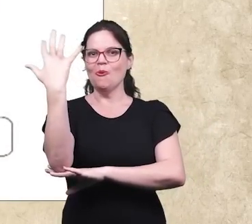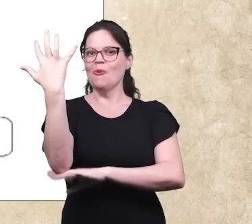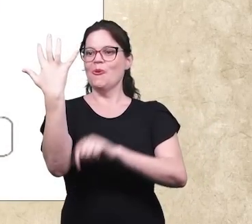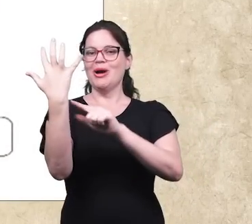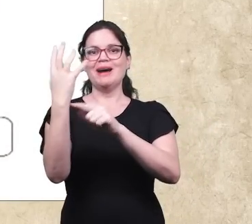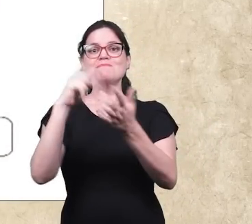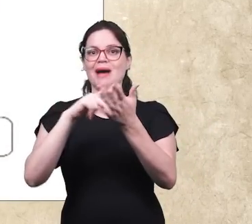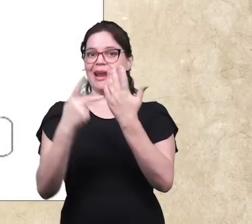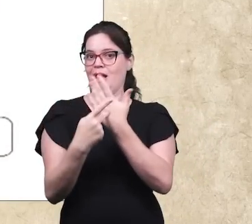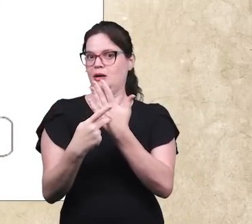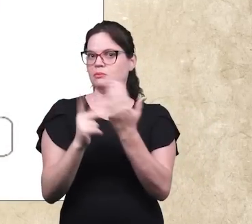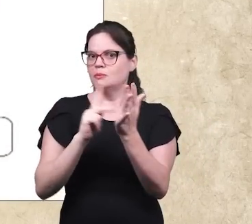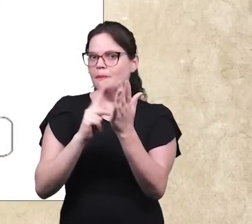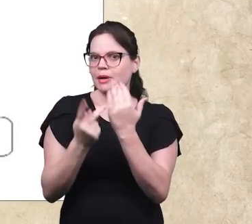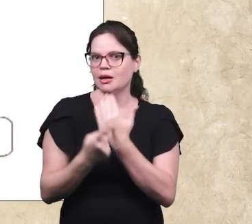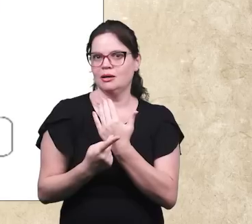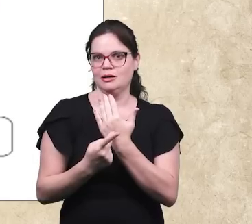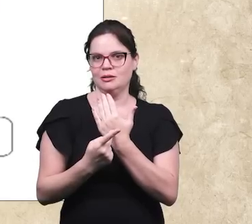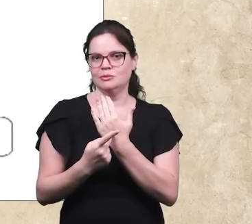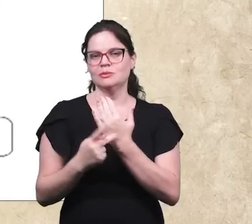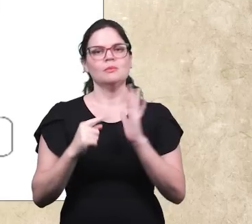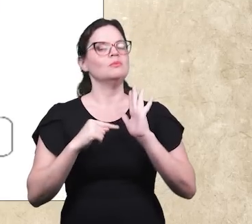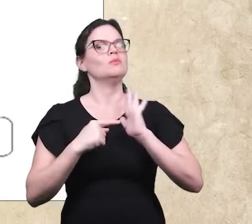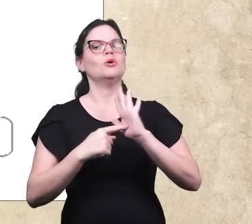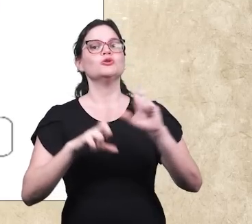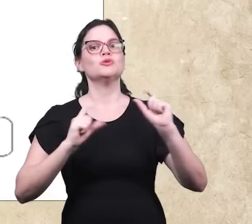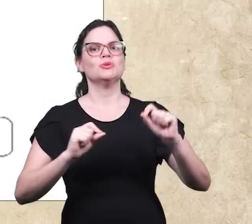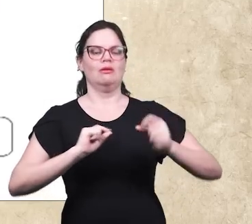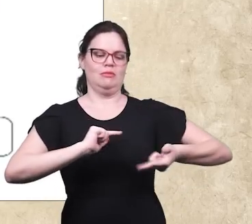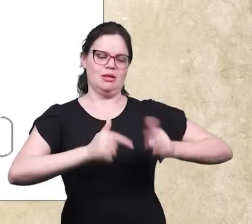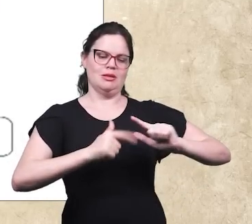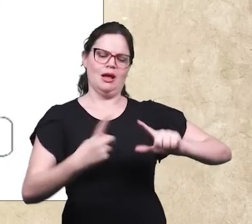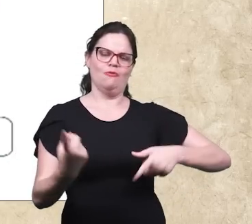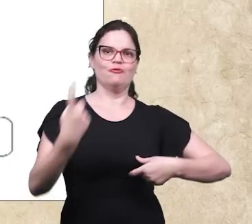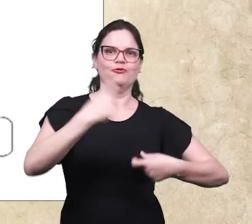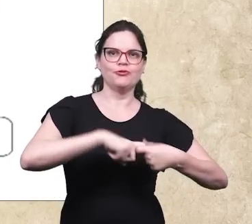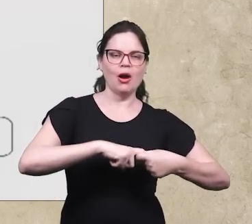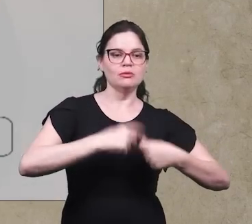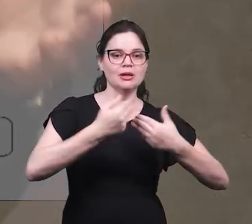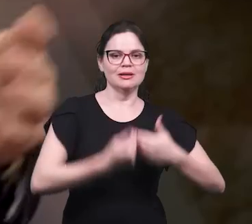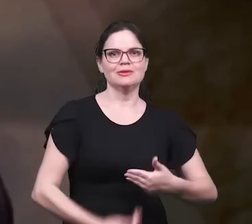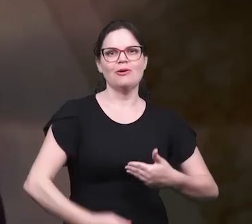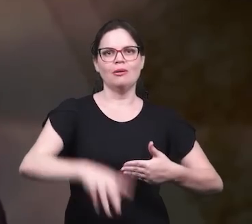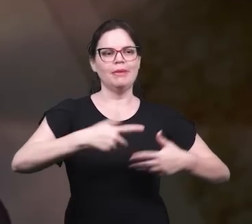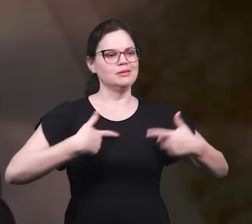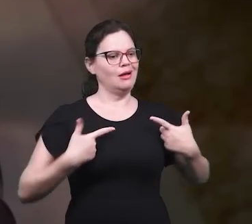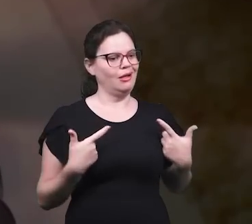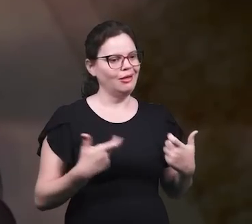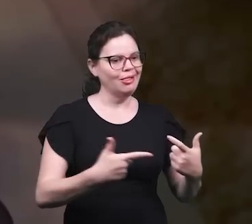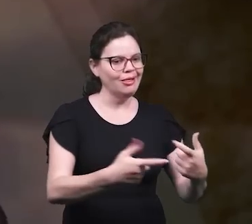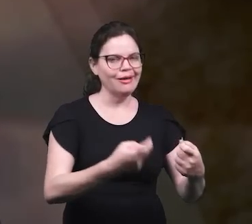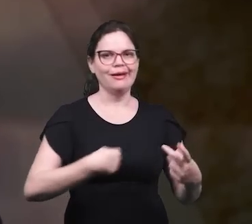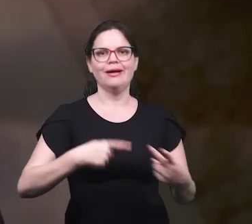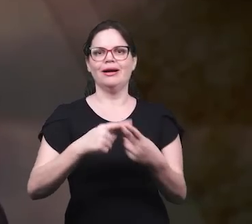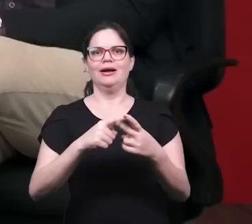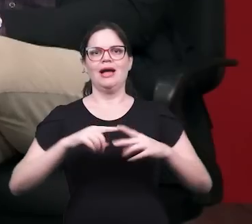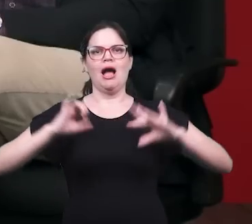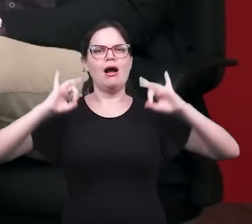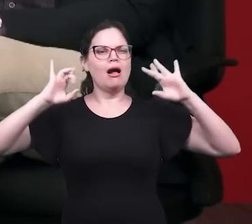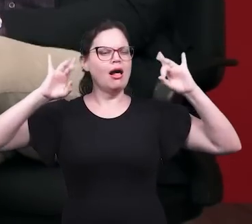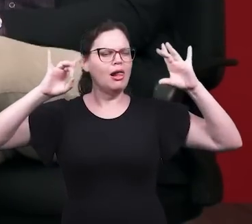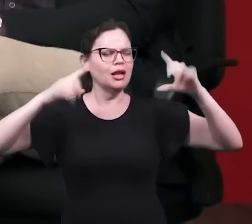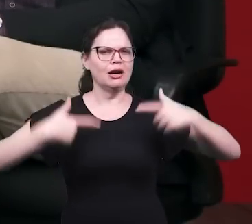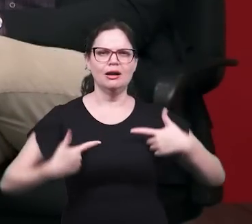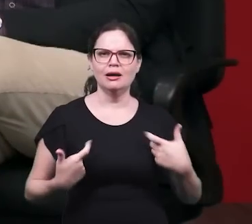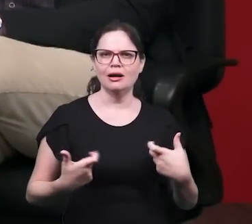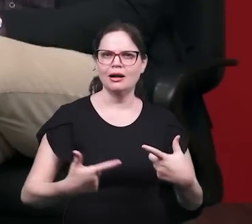cumprindo, as coisas, guerra, rumor de guerra, tudo isso faz parte nos nossos olhos aí, nos tempos. Nossos